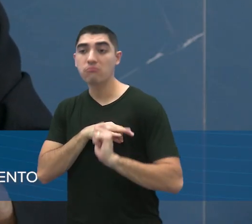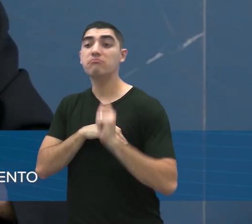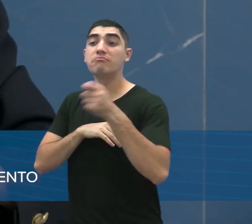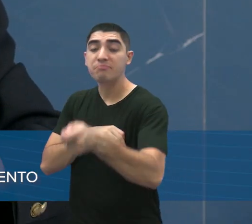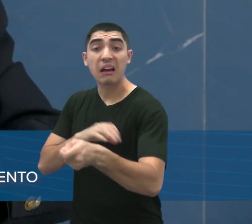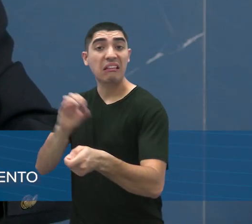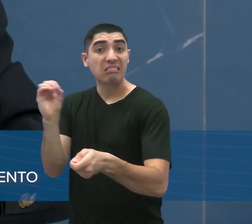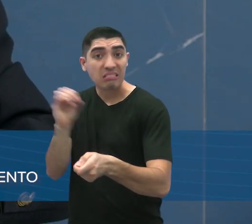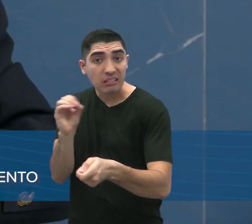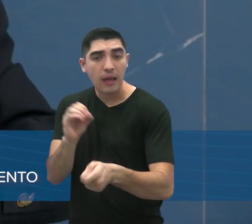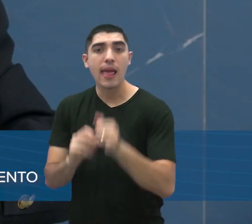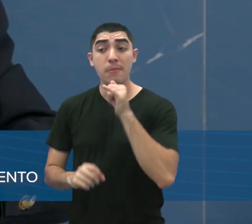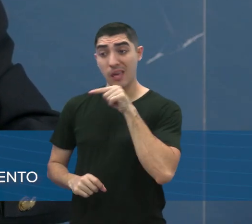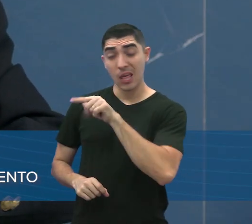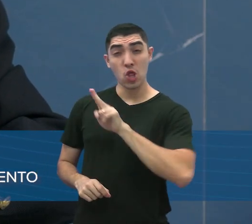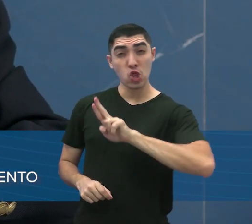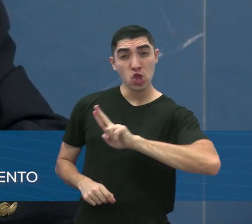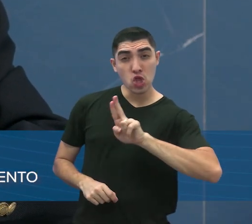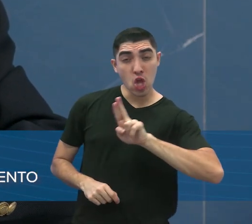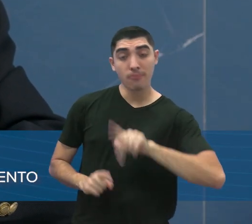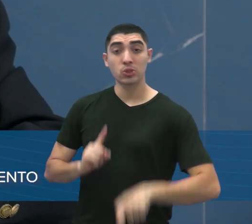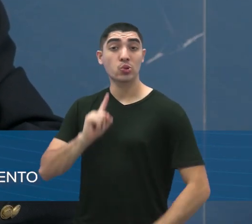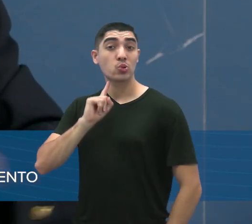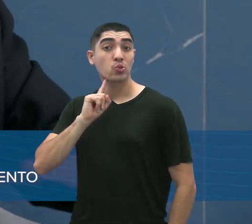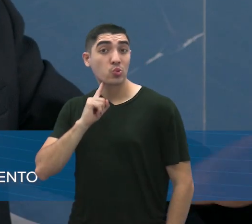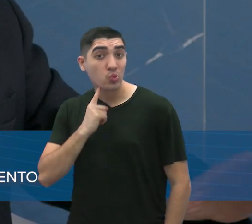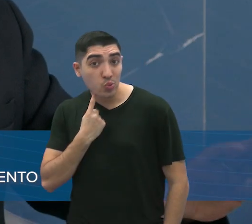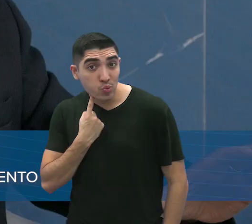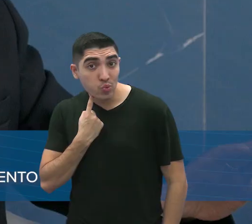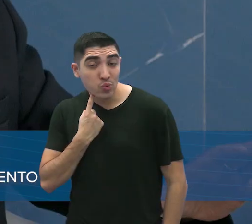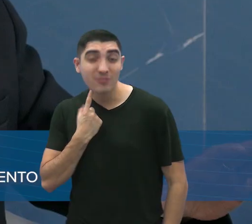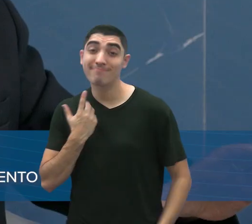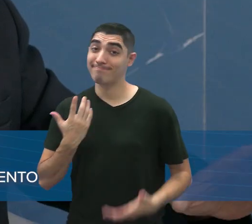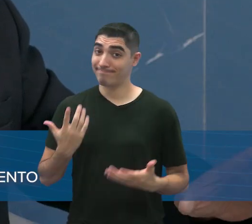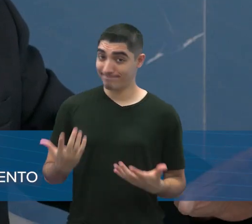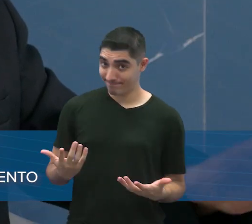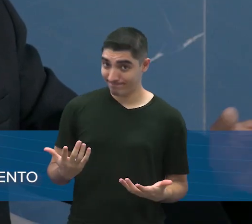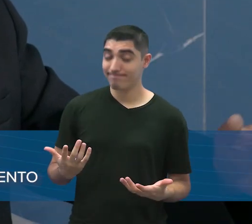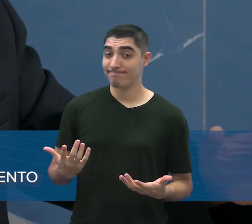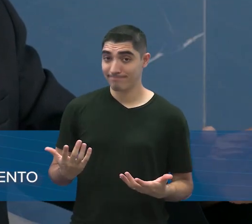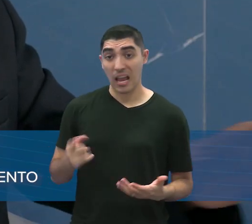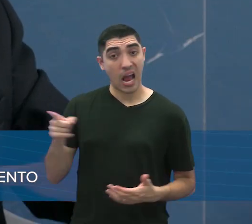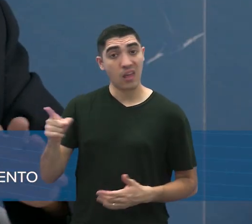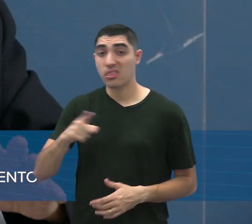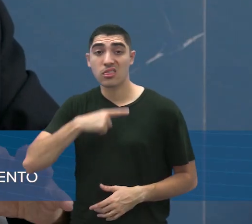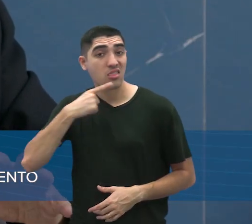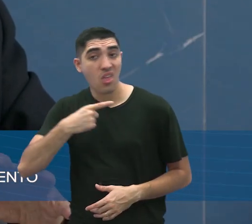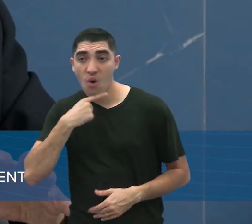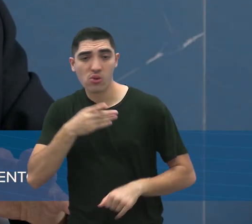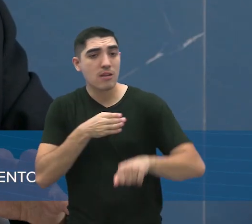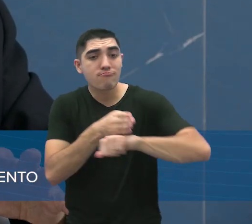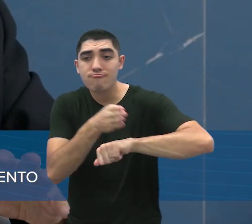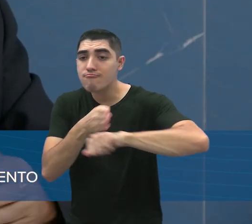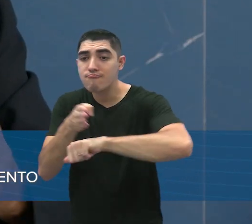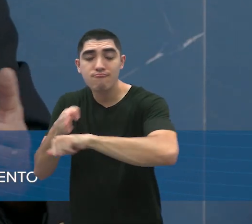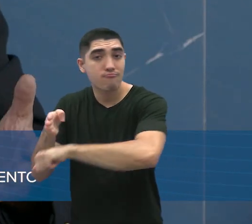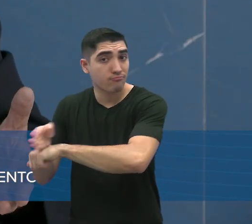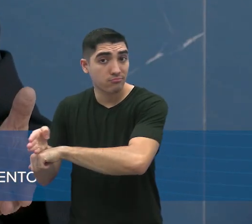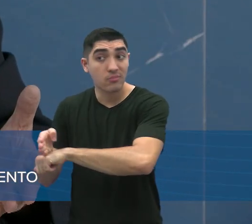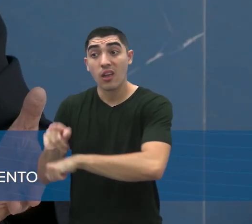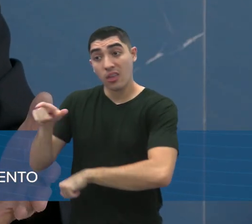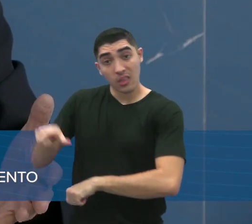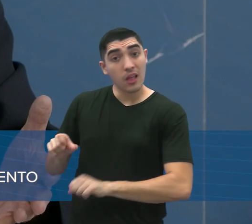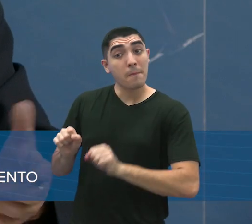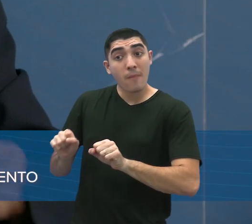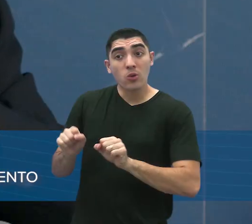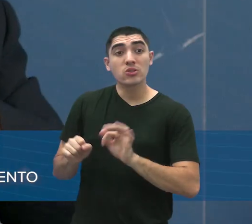inadimplente, o CPF dele está no cadastro negativo, já não vale mais nada, não é isso? Exato. Ele já não pode mais comprar e ele é um